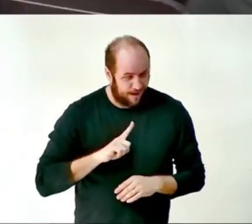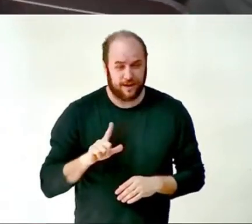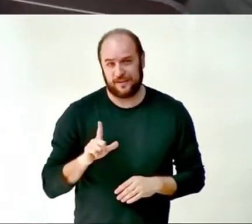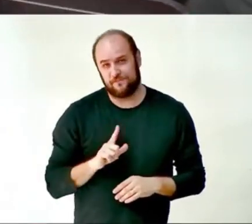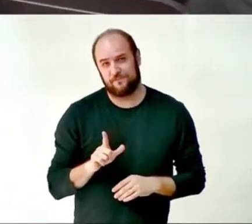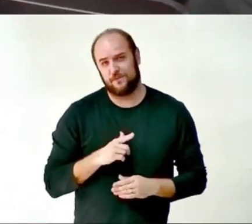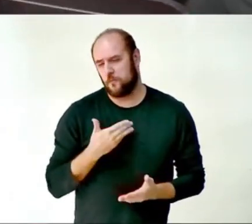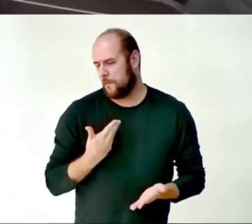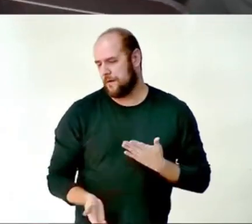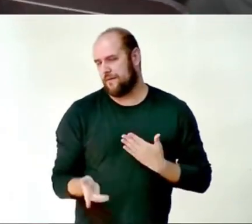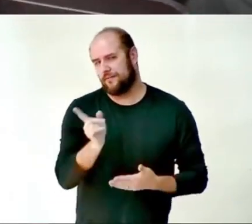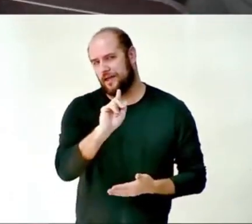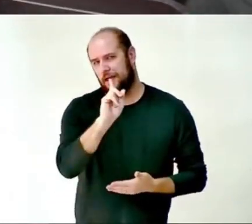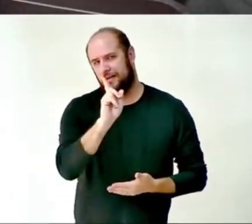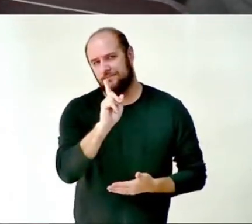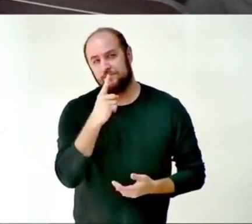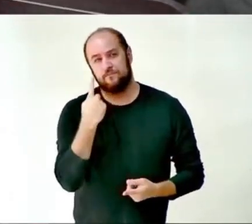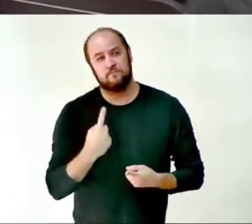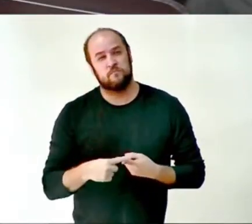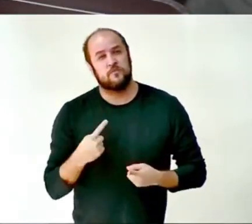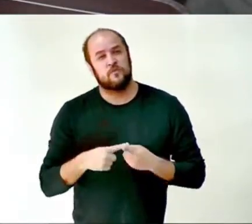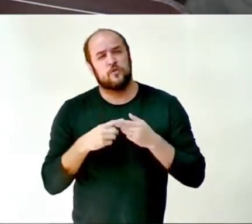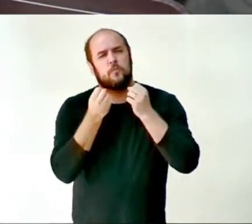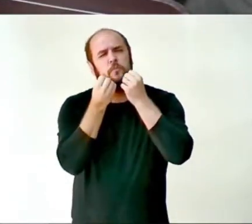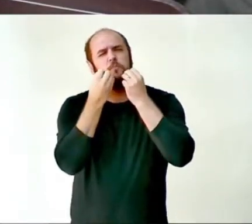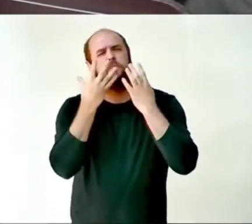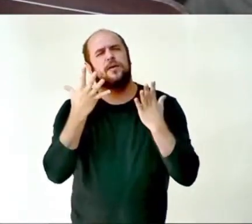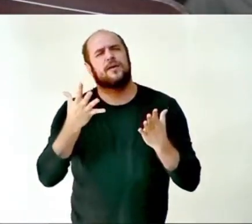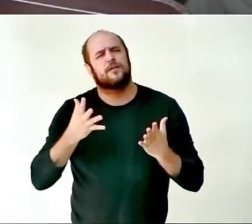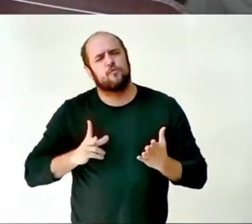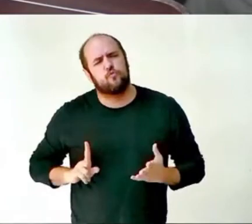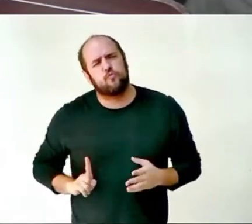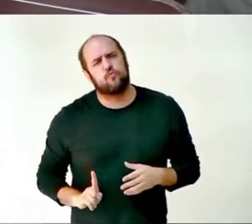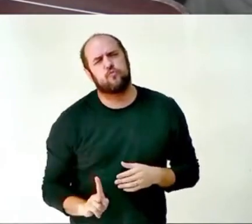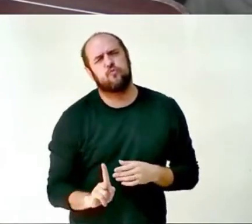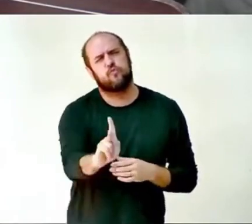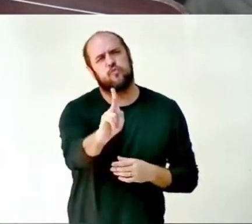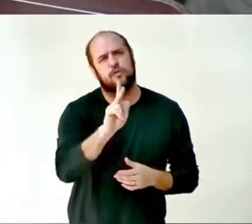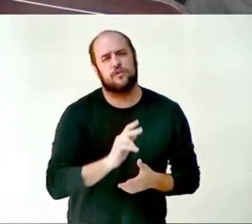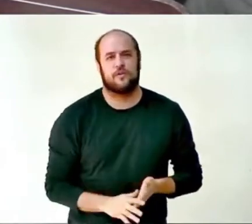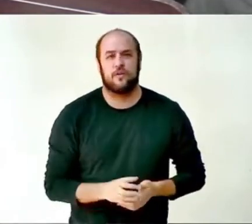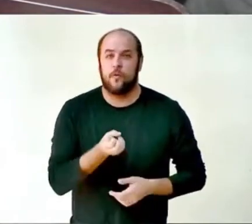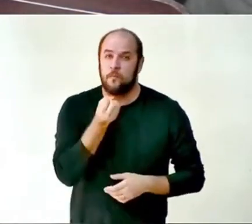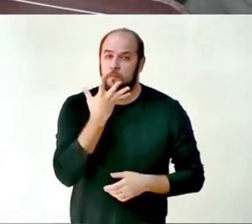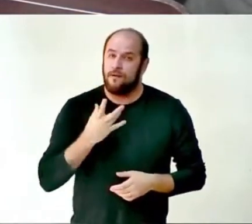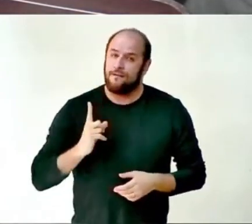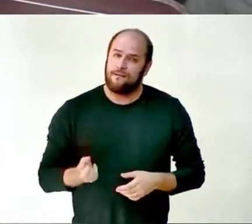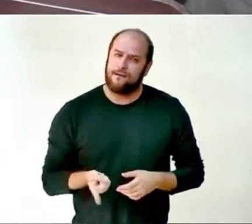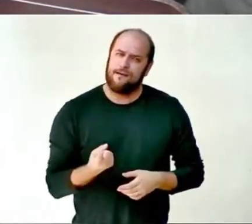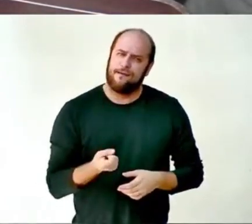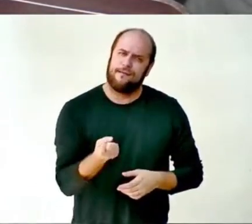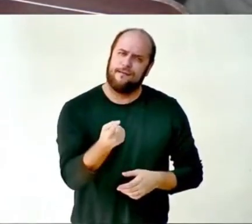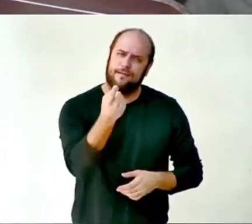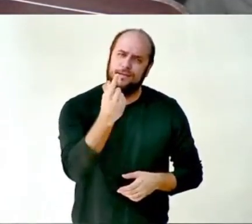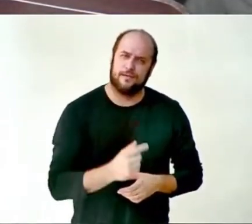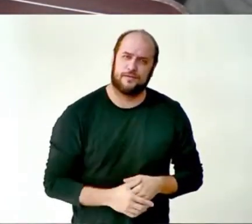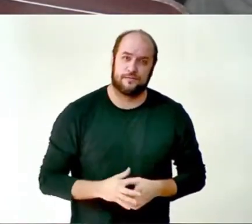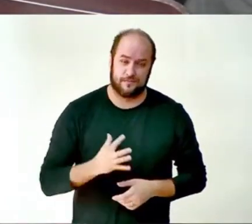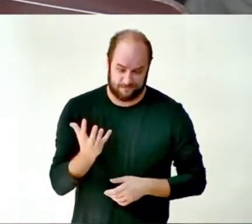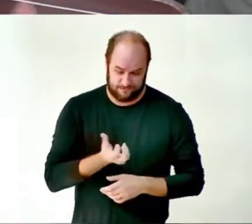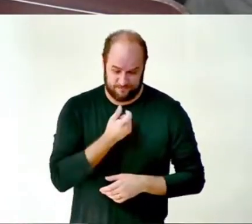a perderemos, porque ele é um bem durável, ele é um bem eterno. A salvação é